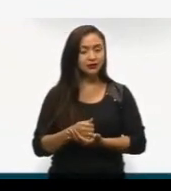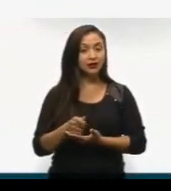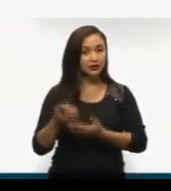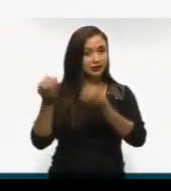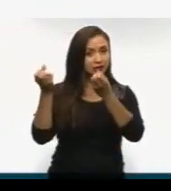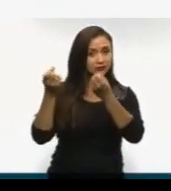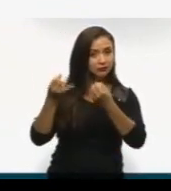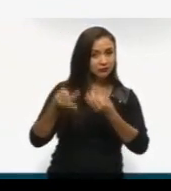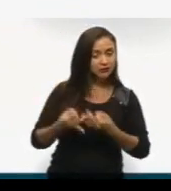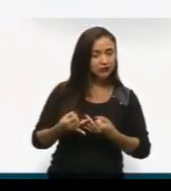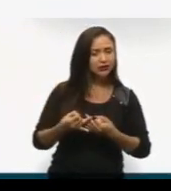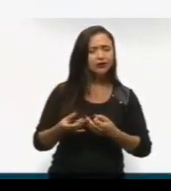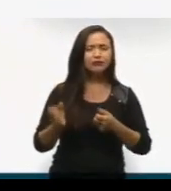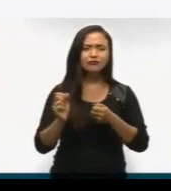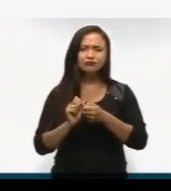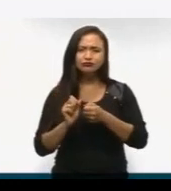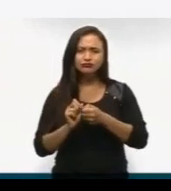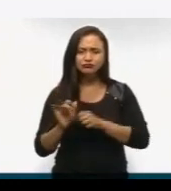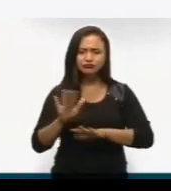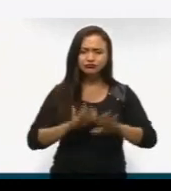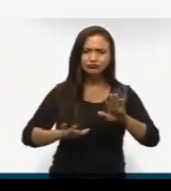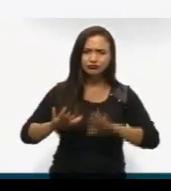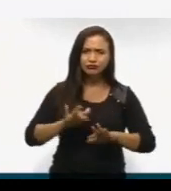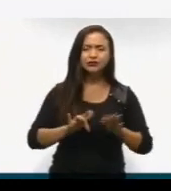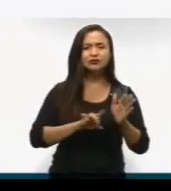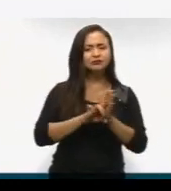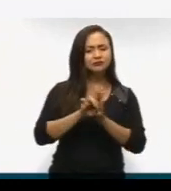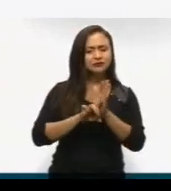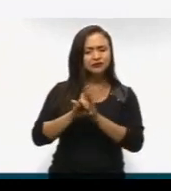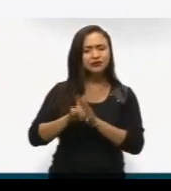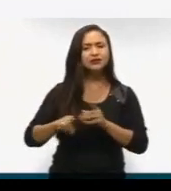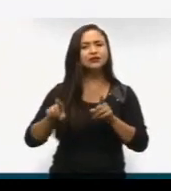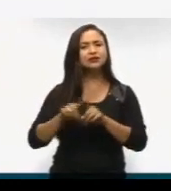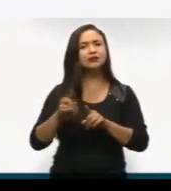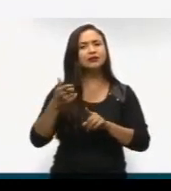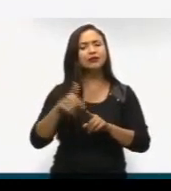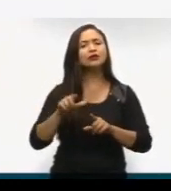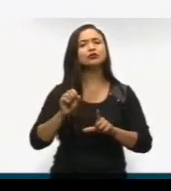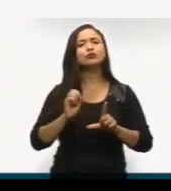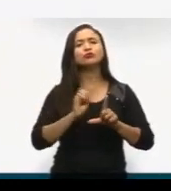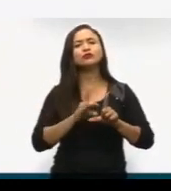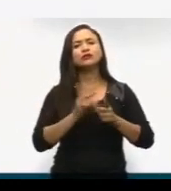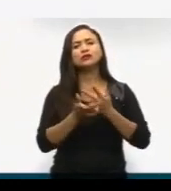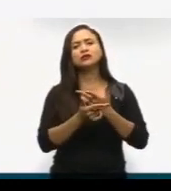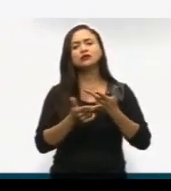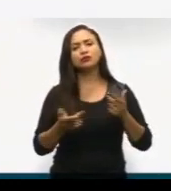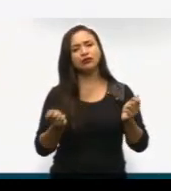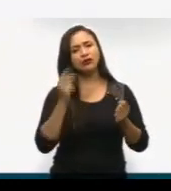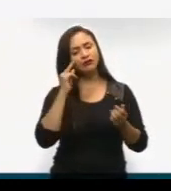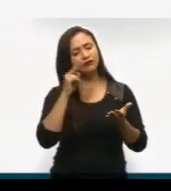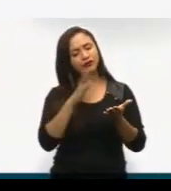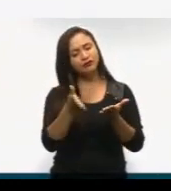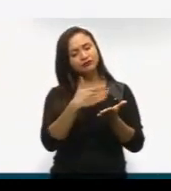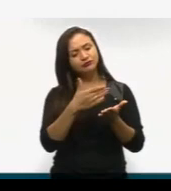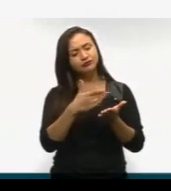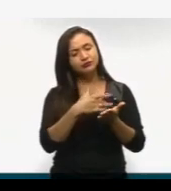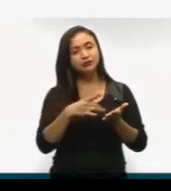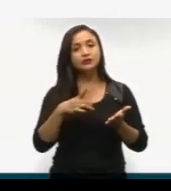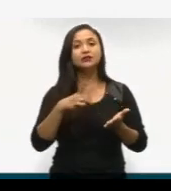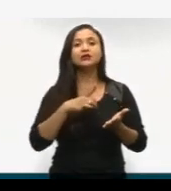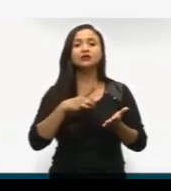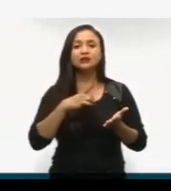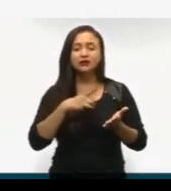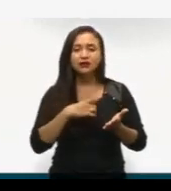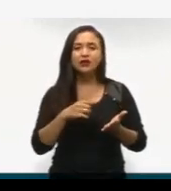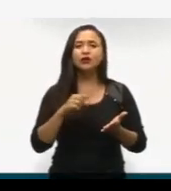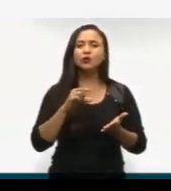fala, para o procedimento executivo, consultar também a seguinte literatura. E ela te dá algumas referências, técnica